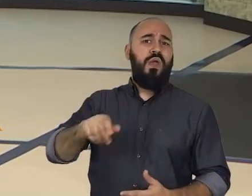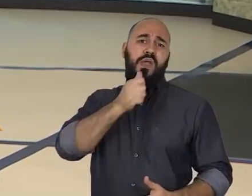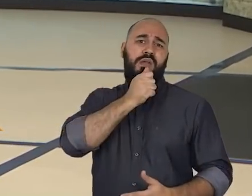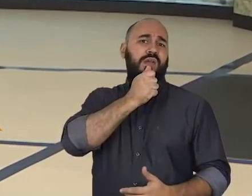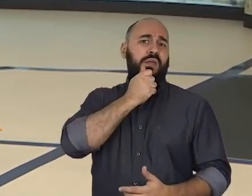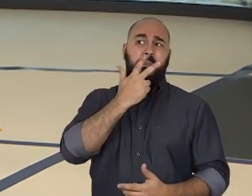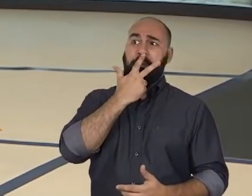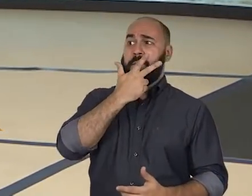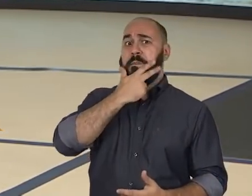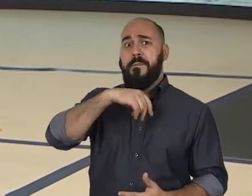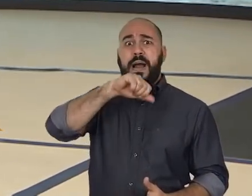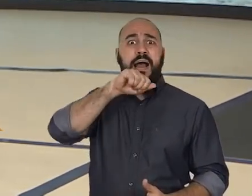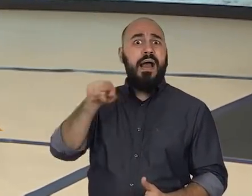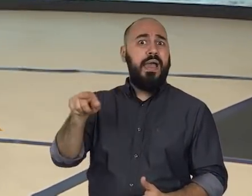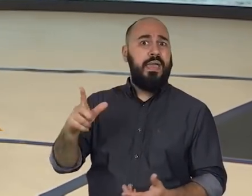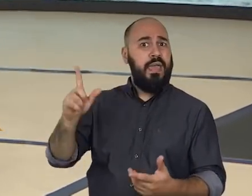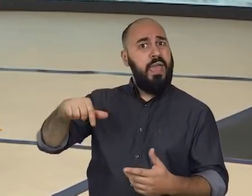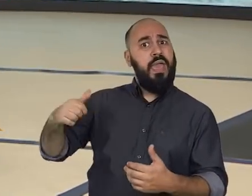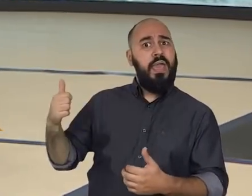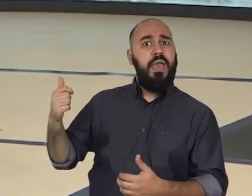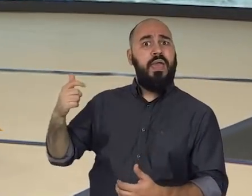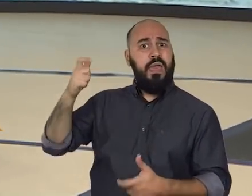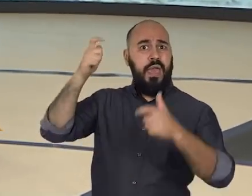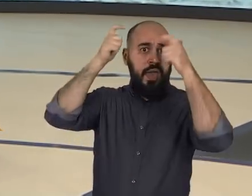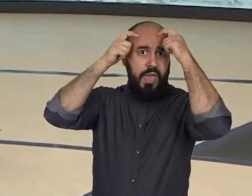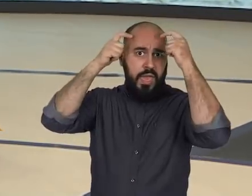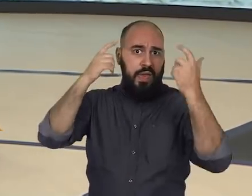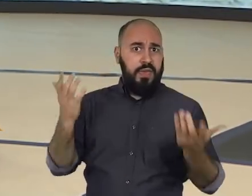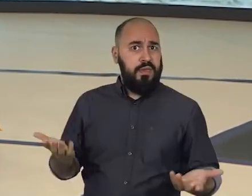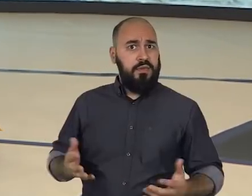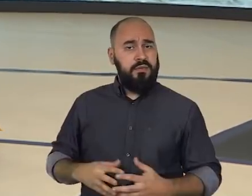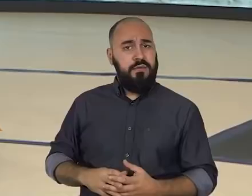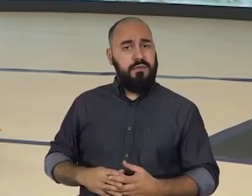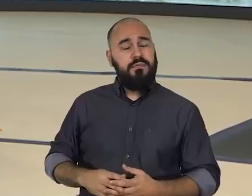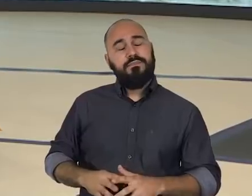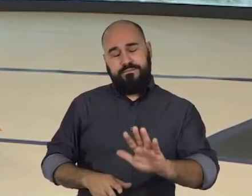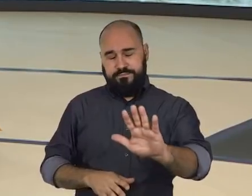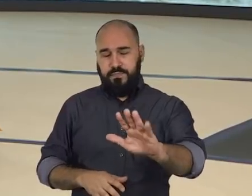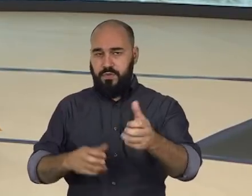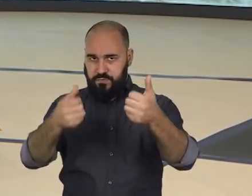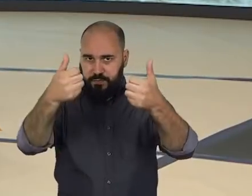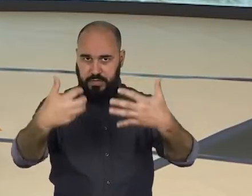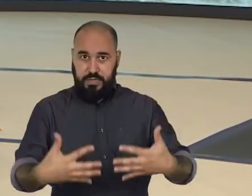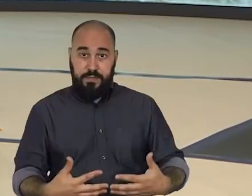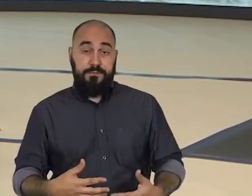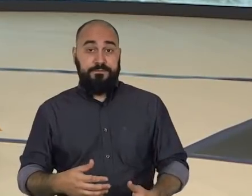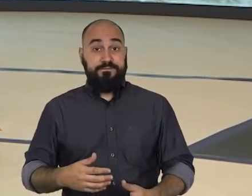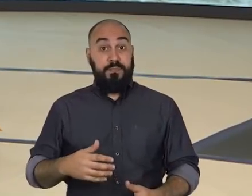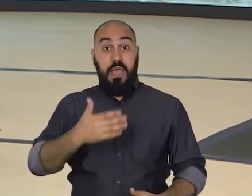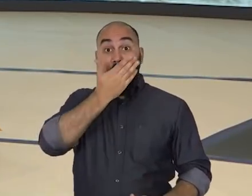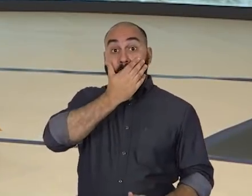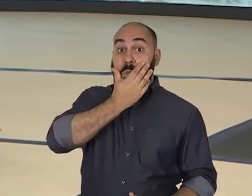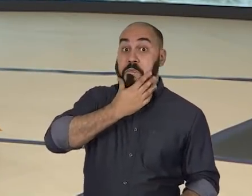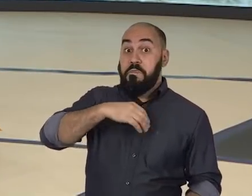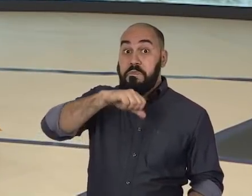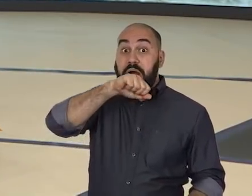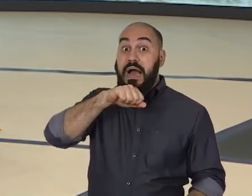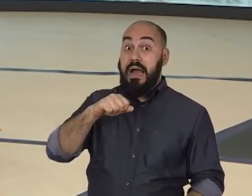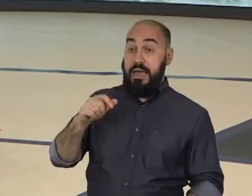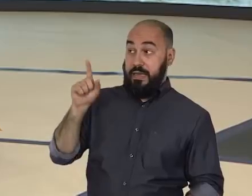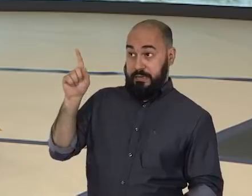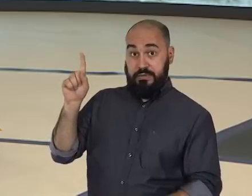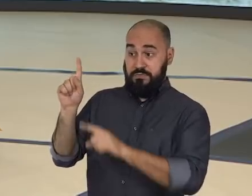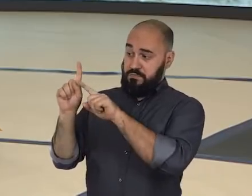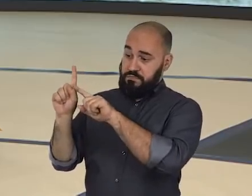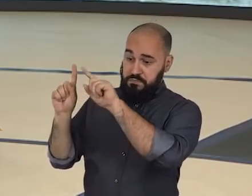uma coisa sobre os reinados do passado. Os babilônicos, assim como os judeus, eles começavam a contar numericamente o